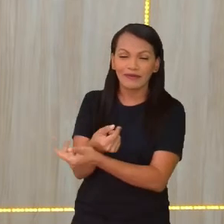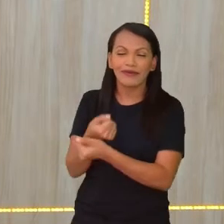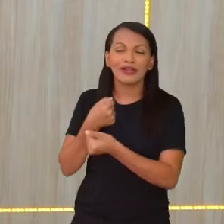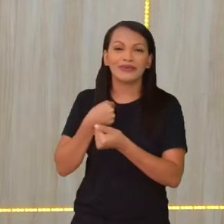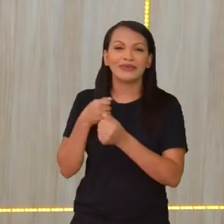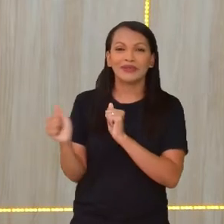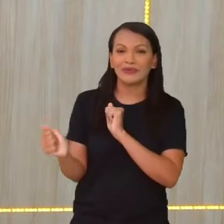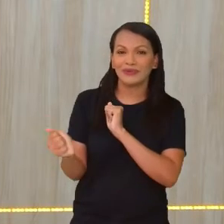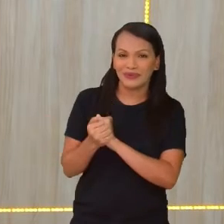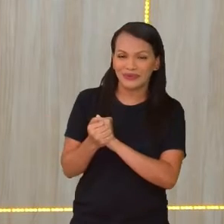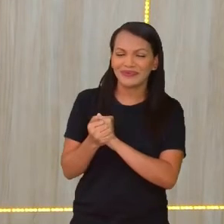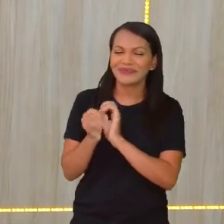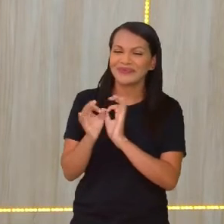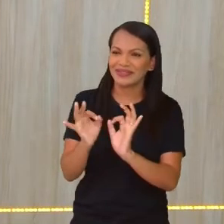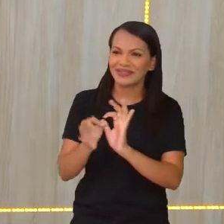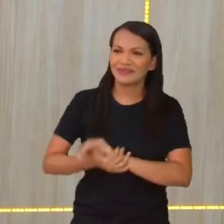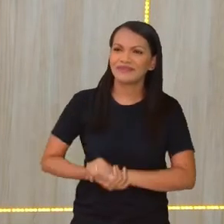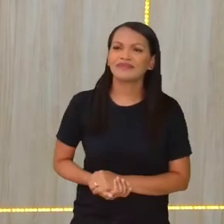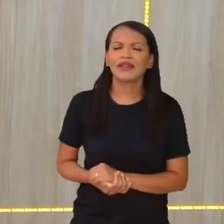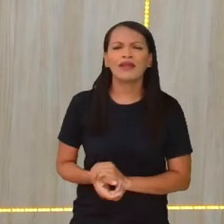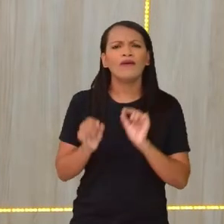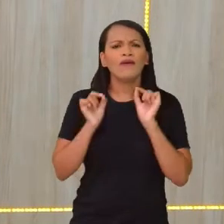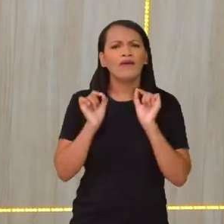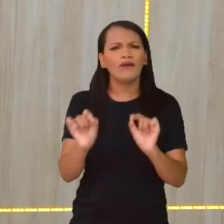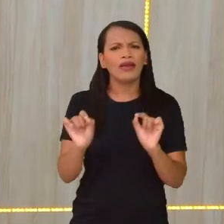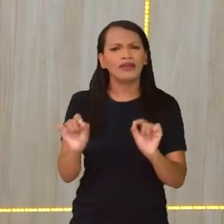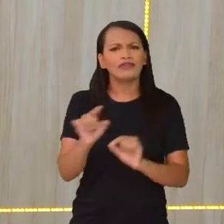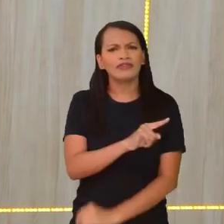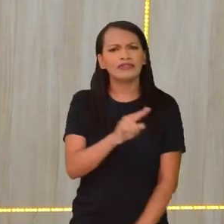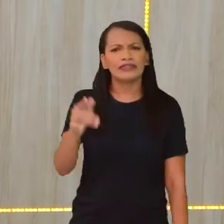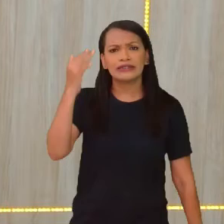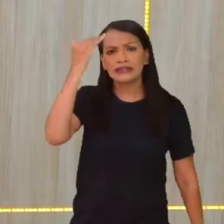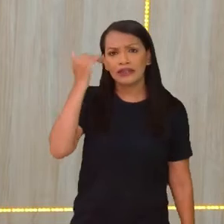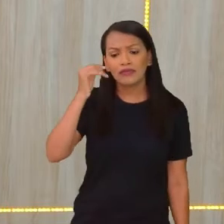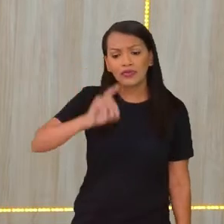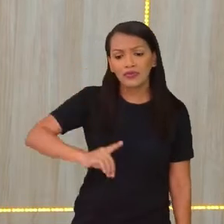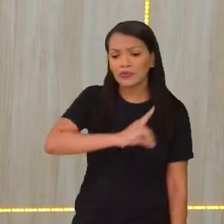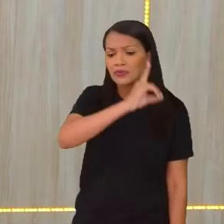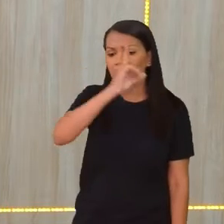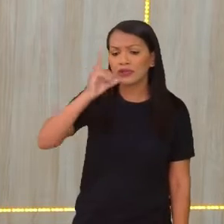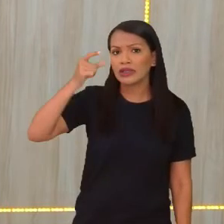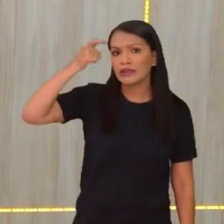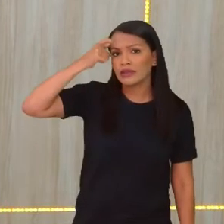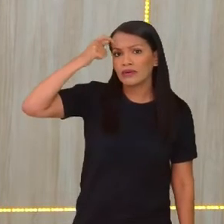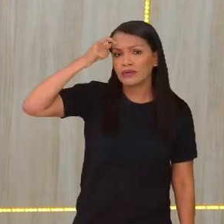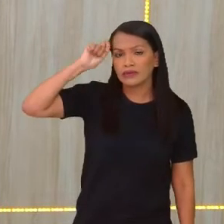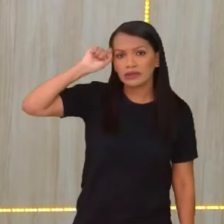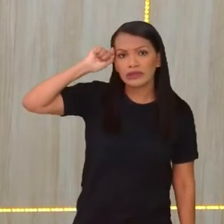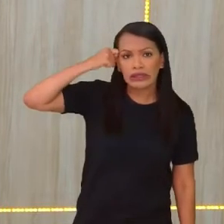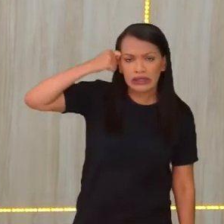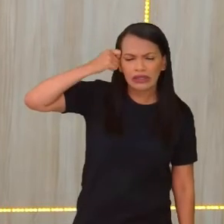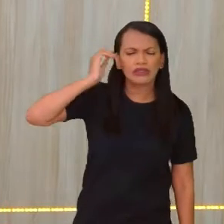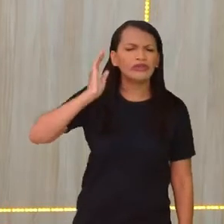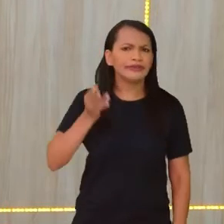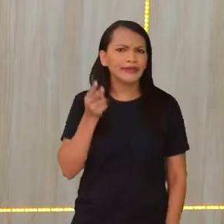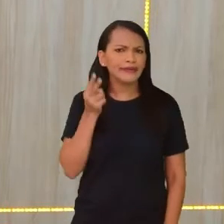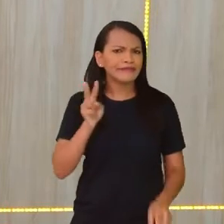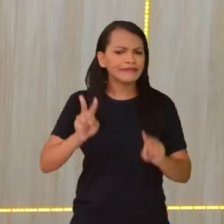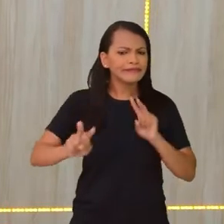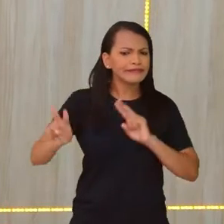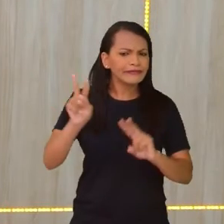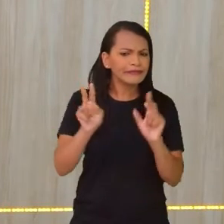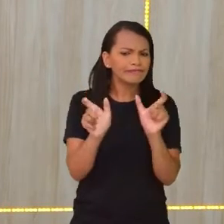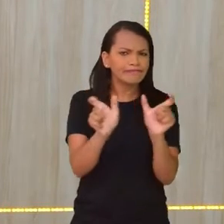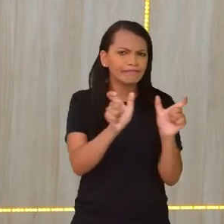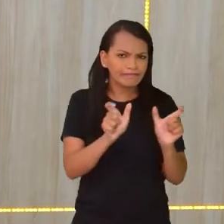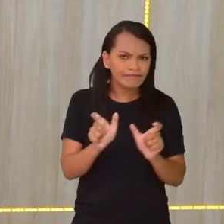nos acompanha. Então, olha, o que é que você sabe sobre o Dia da Consciência Negra? Você já deve ter ouvido falar desse dia,